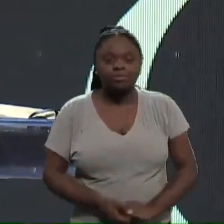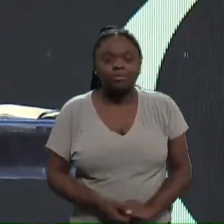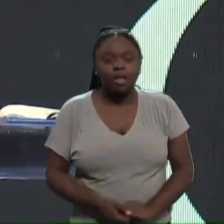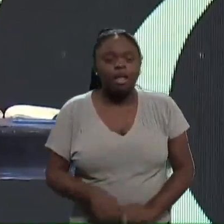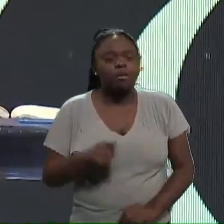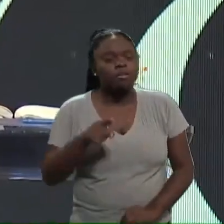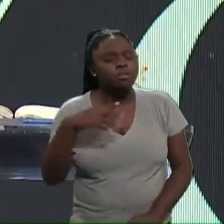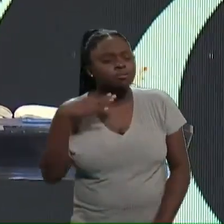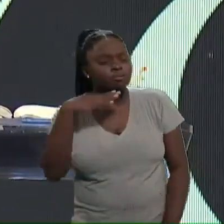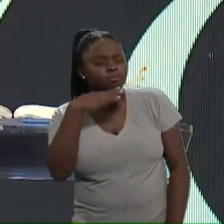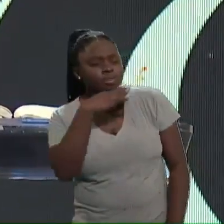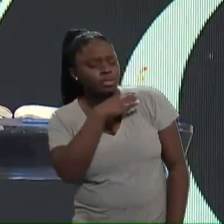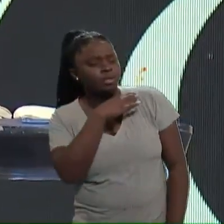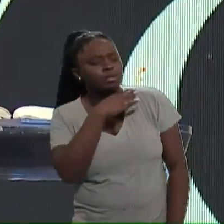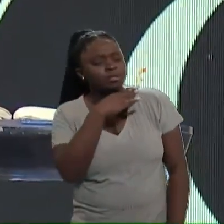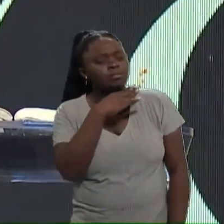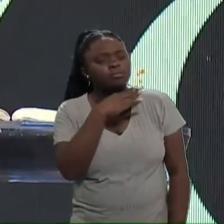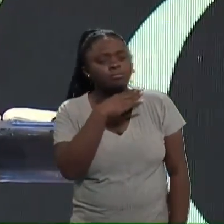Você percebe?